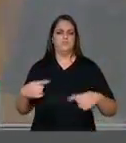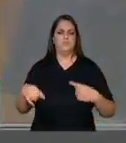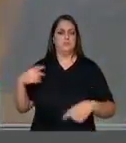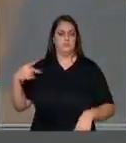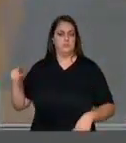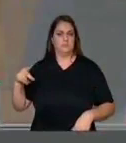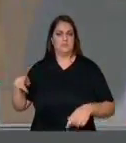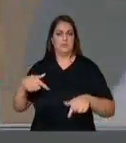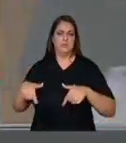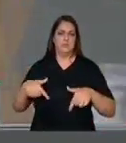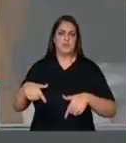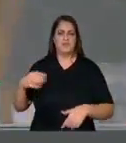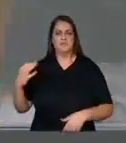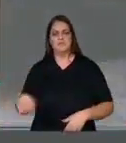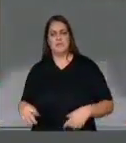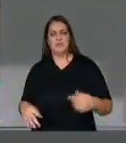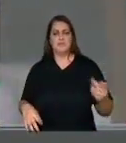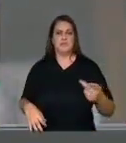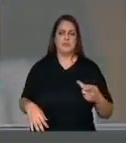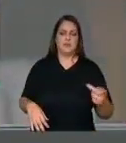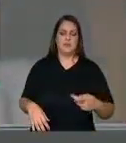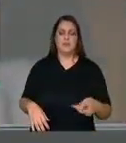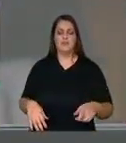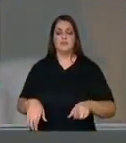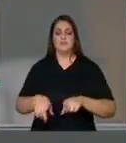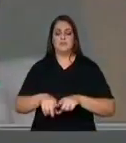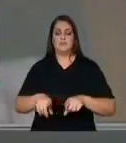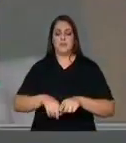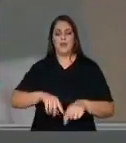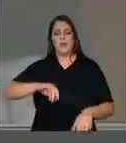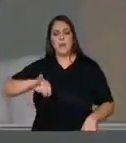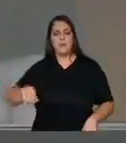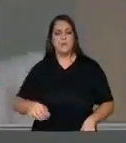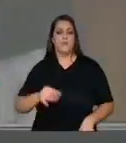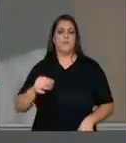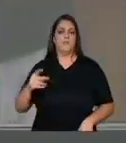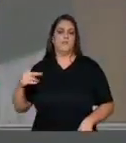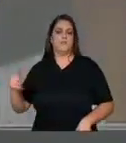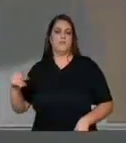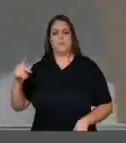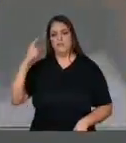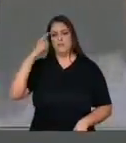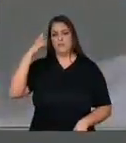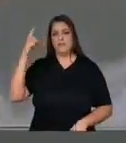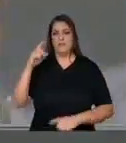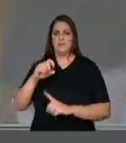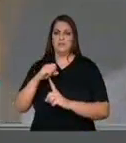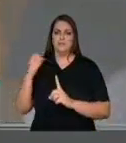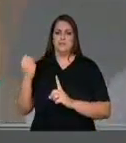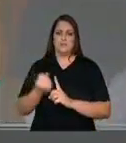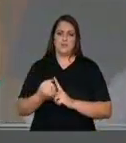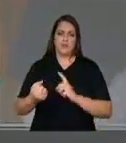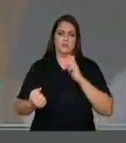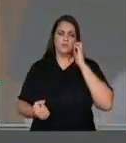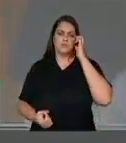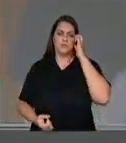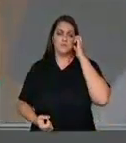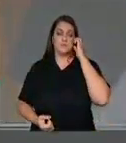sua obra e da exequibilidade, o proveito de seu modelo de sociedade, é